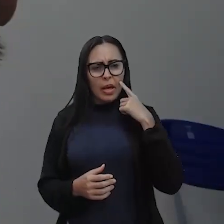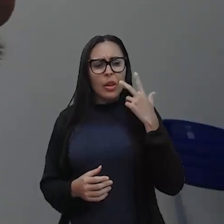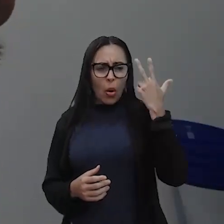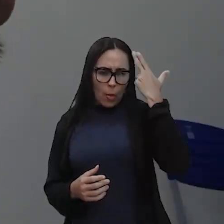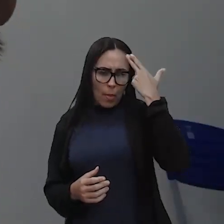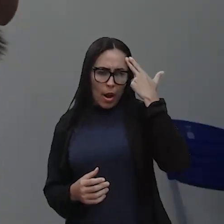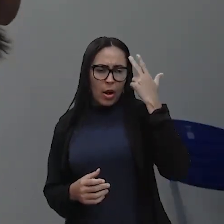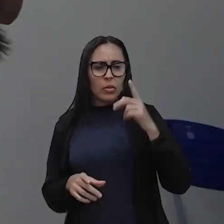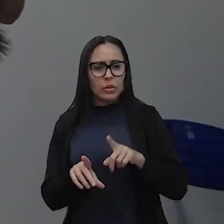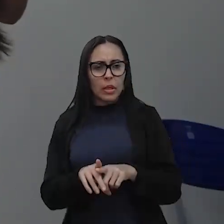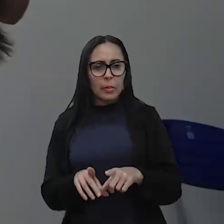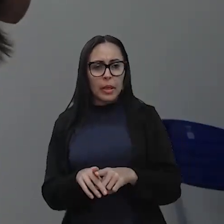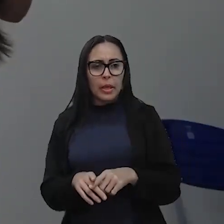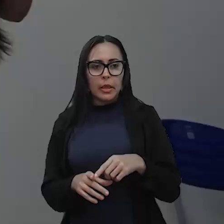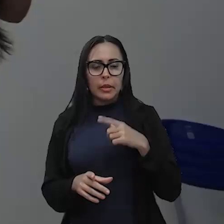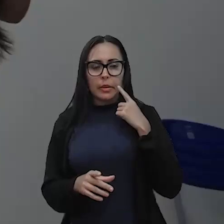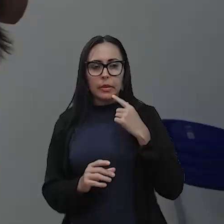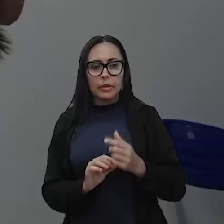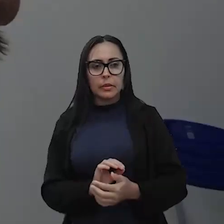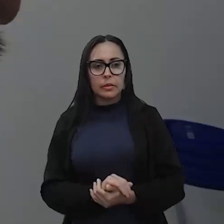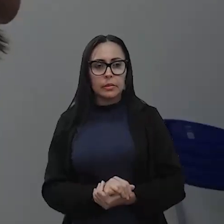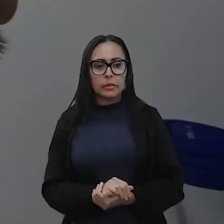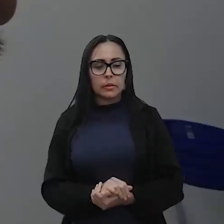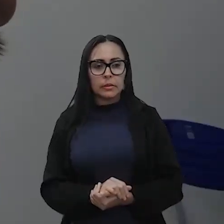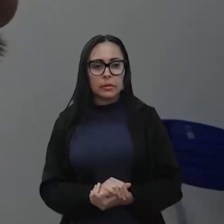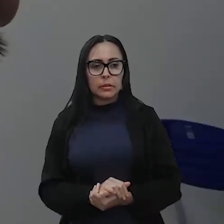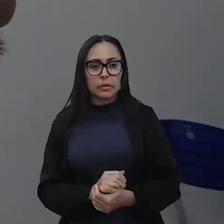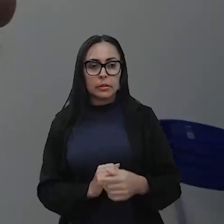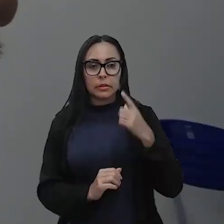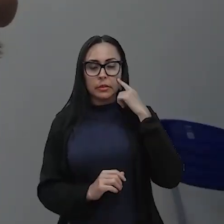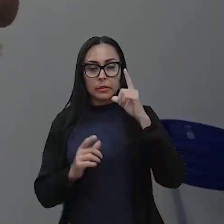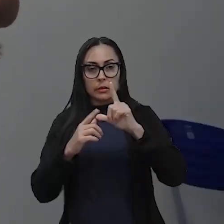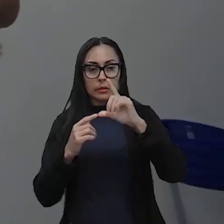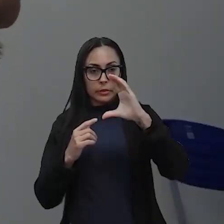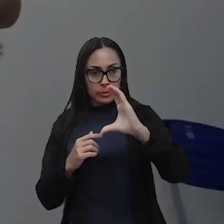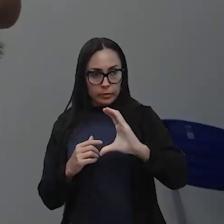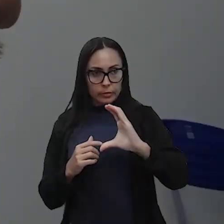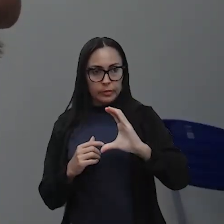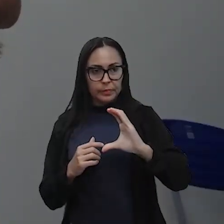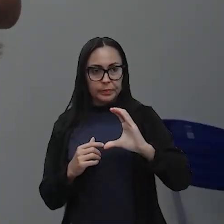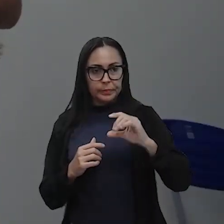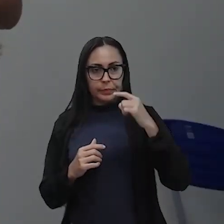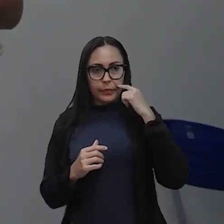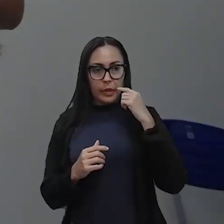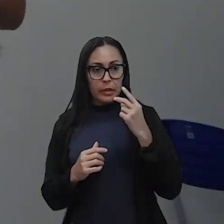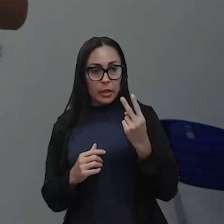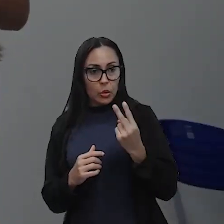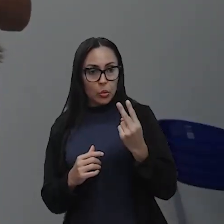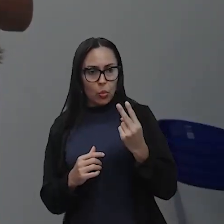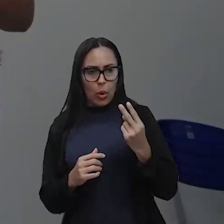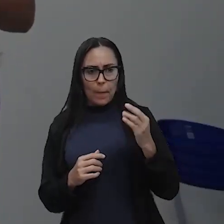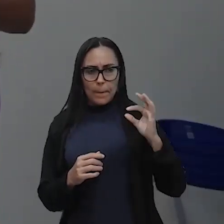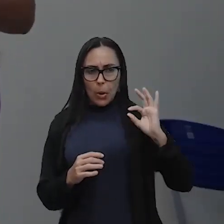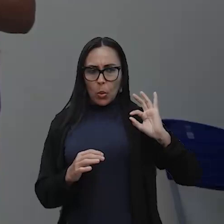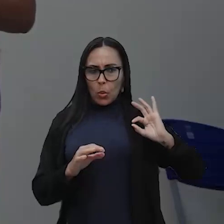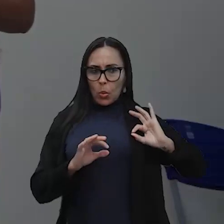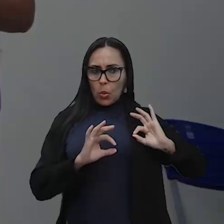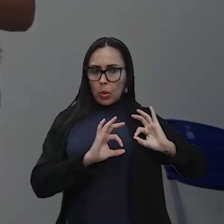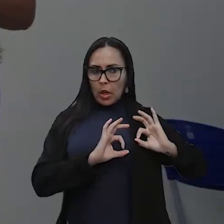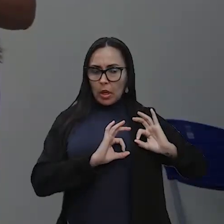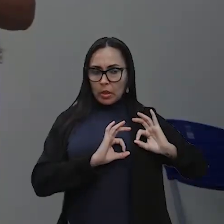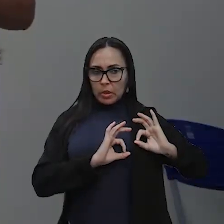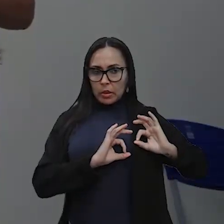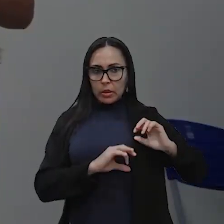parênquima mamário normal. Já a letra C tem duas bolinhas aqui dentro, que são nódulos